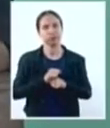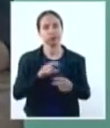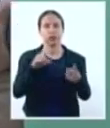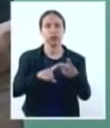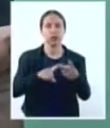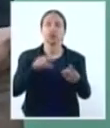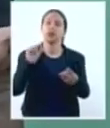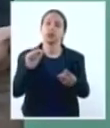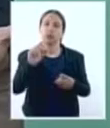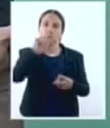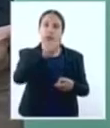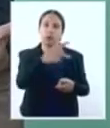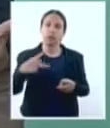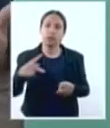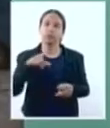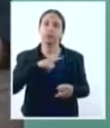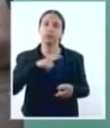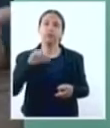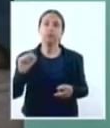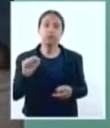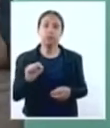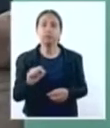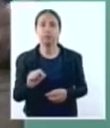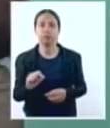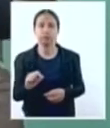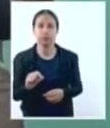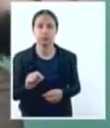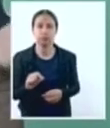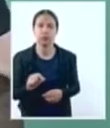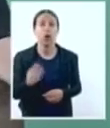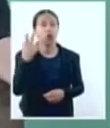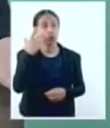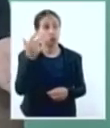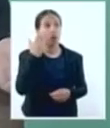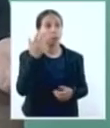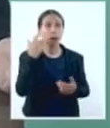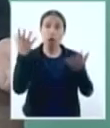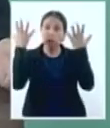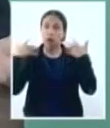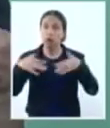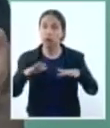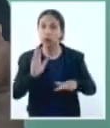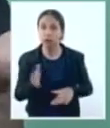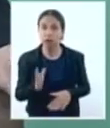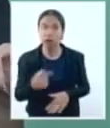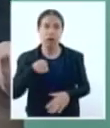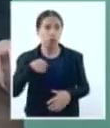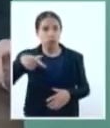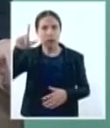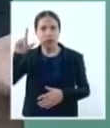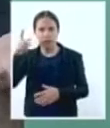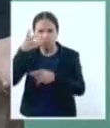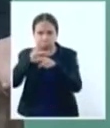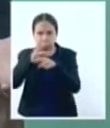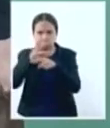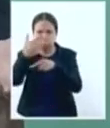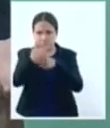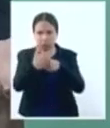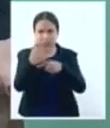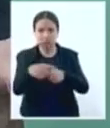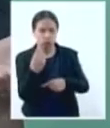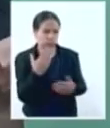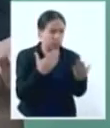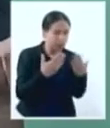o aplicativo, ele é muito comum aqui na nossa. A gente estava até comentando aqui antes de gravar, né? Às vezes seu celular não aguenta mais aplicativo,